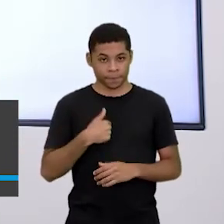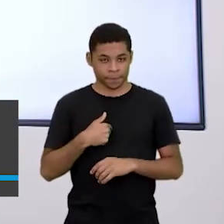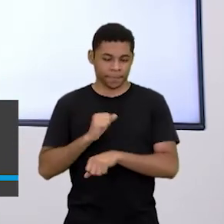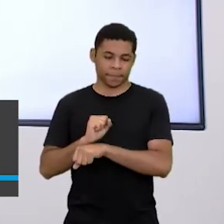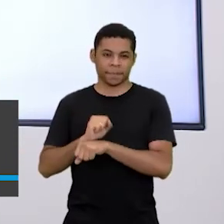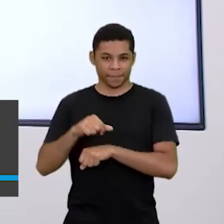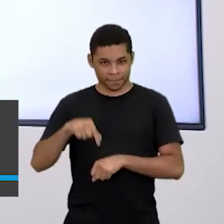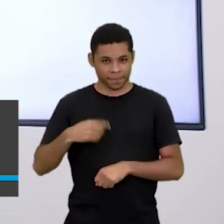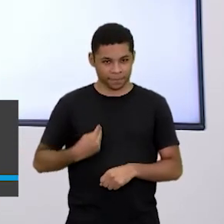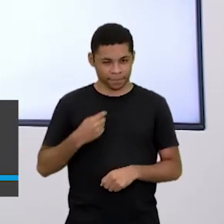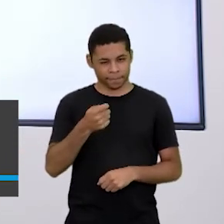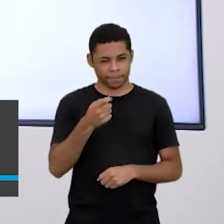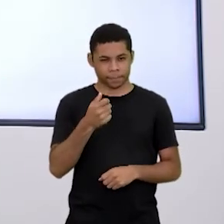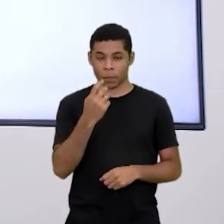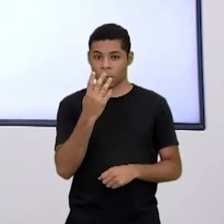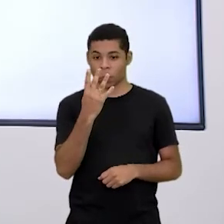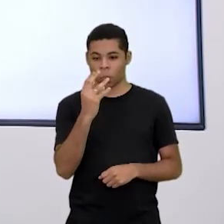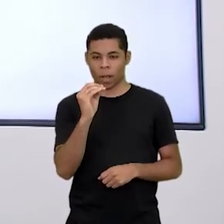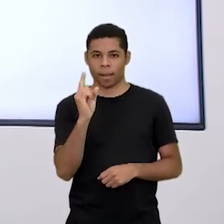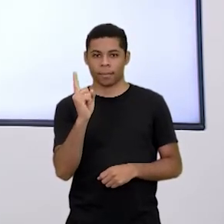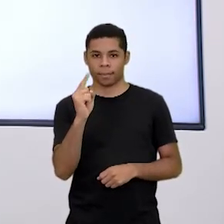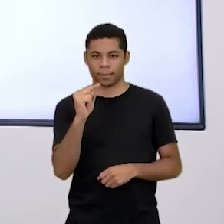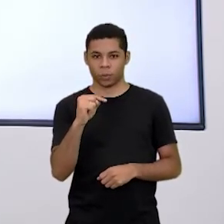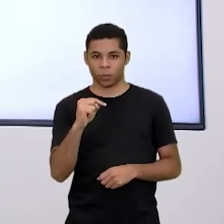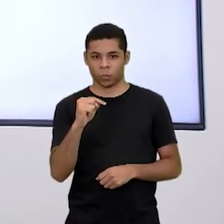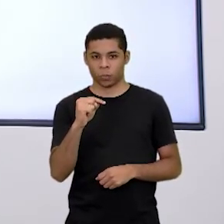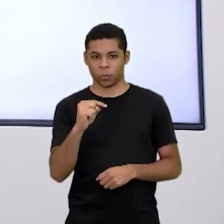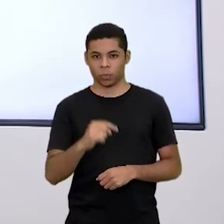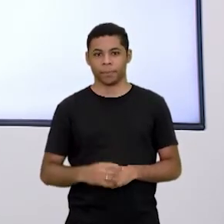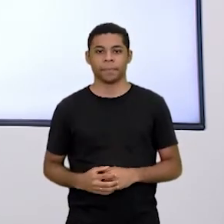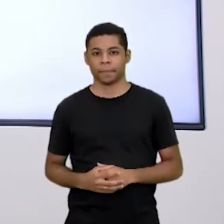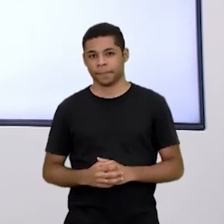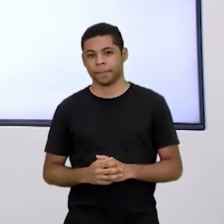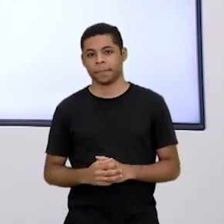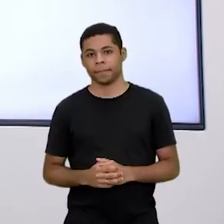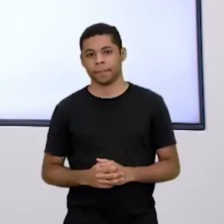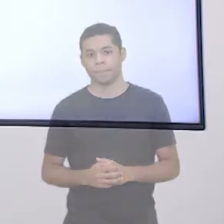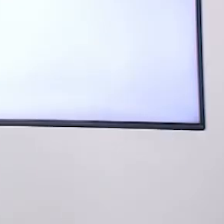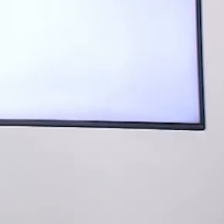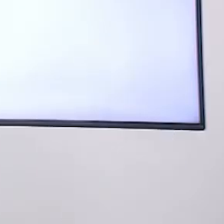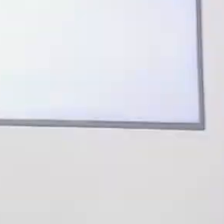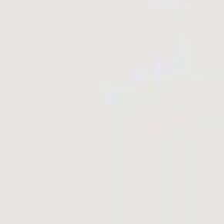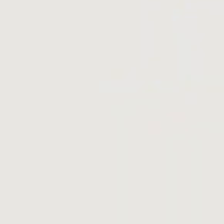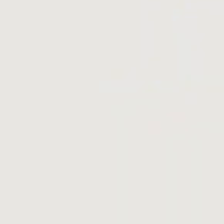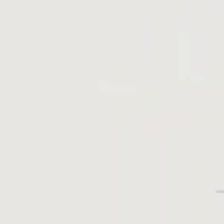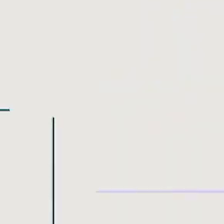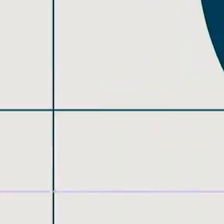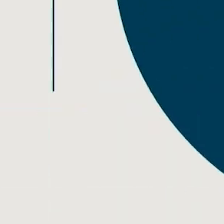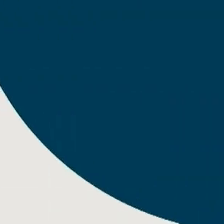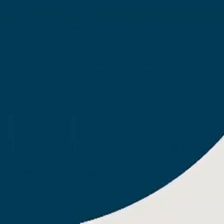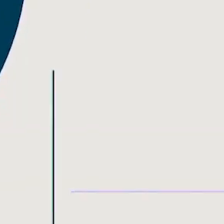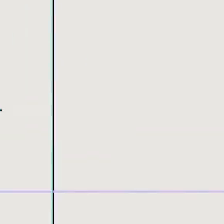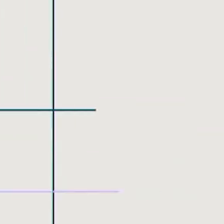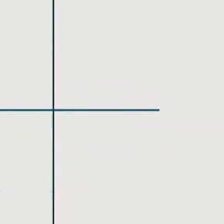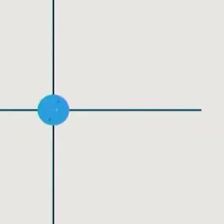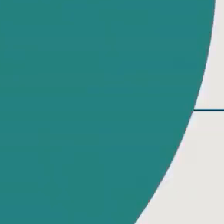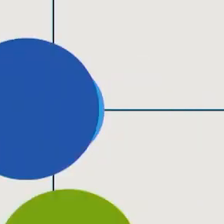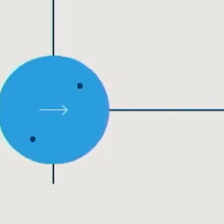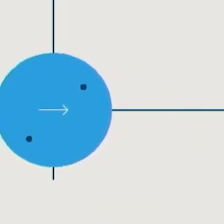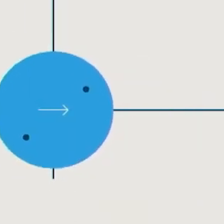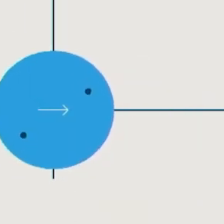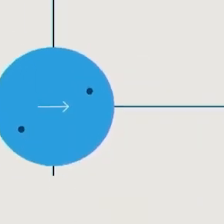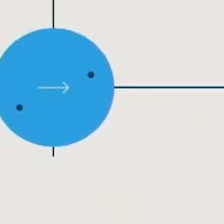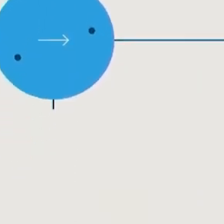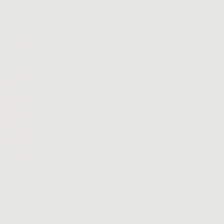vocês aqui daqui a 40 segundos.